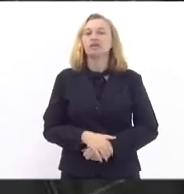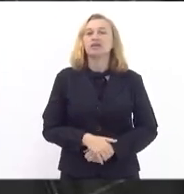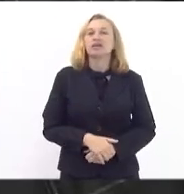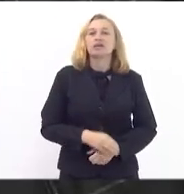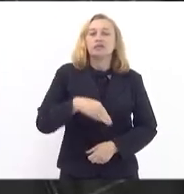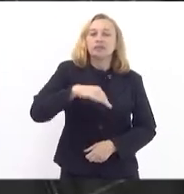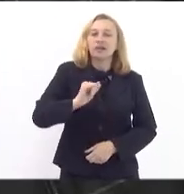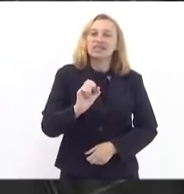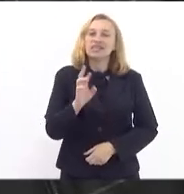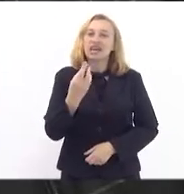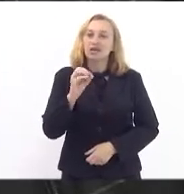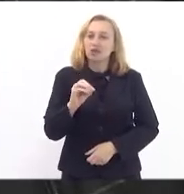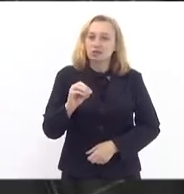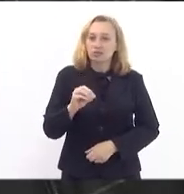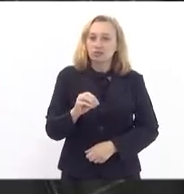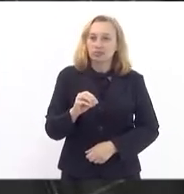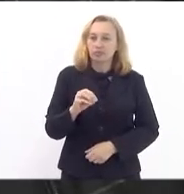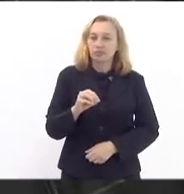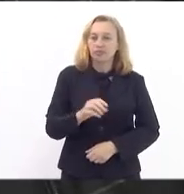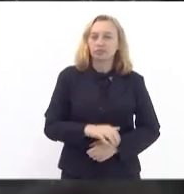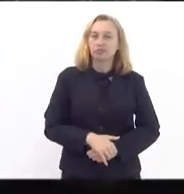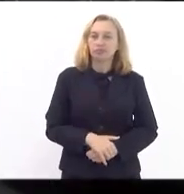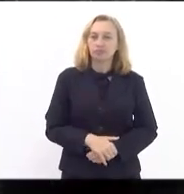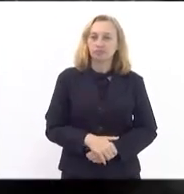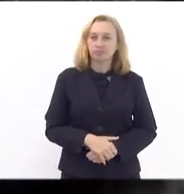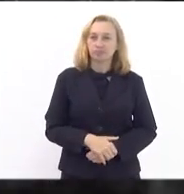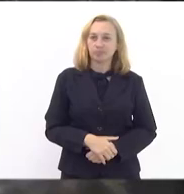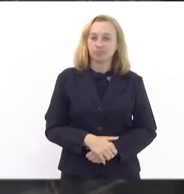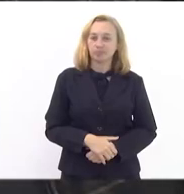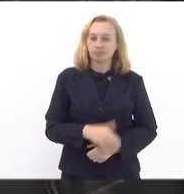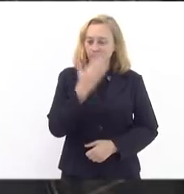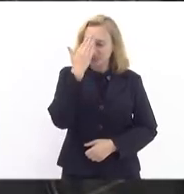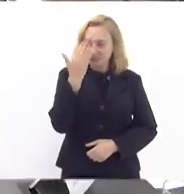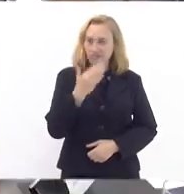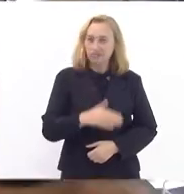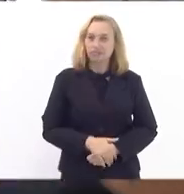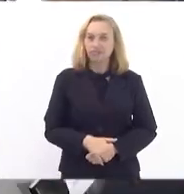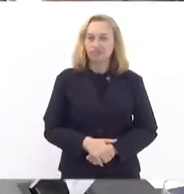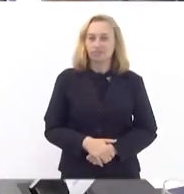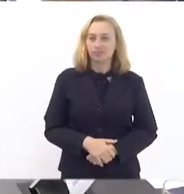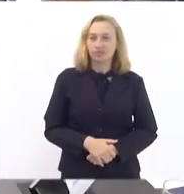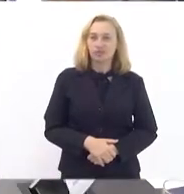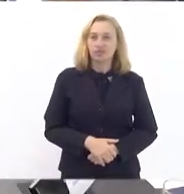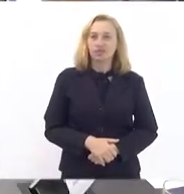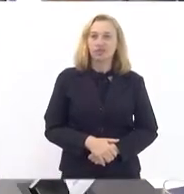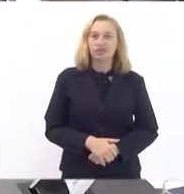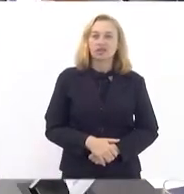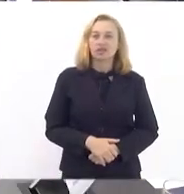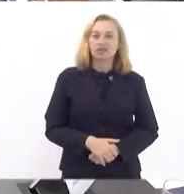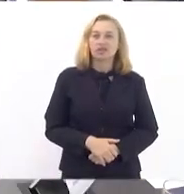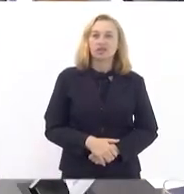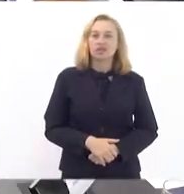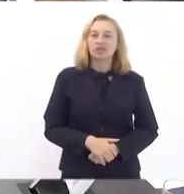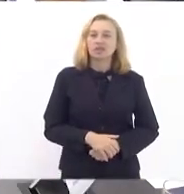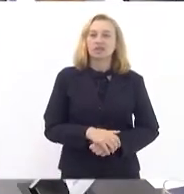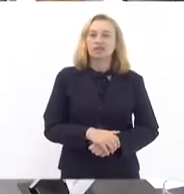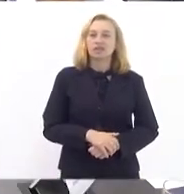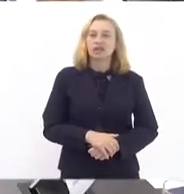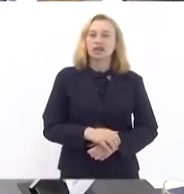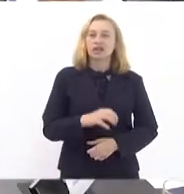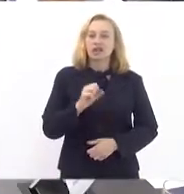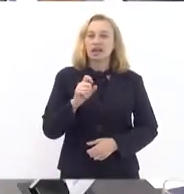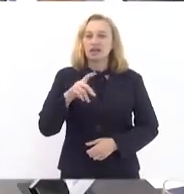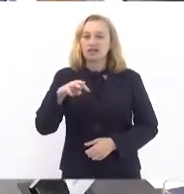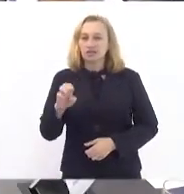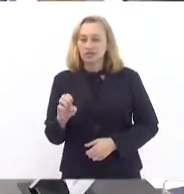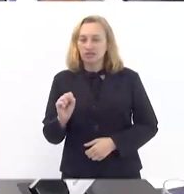Marcelo Nunes Ares capitão da PM é obrigado a gente da câmara técnica Transportes Rodovia a cara